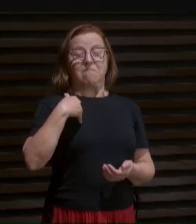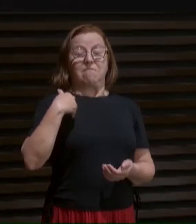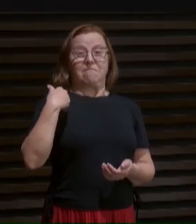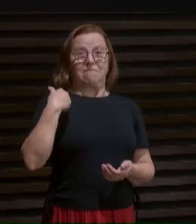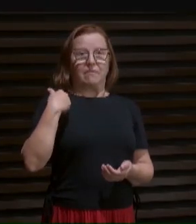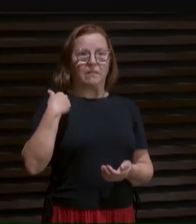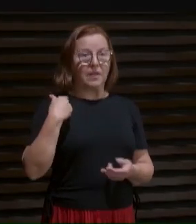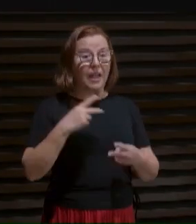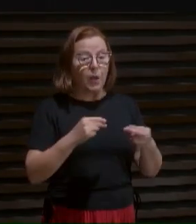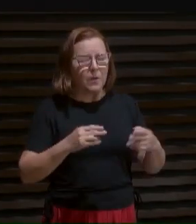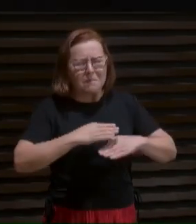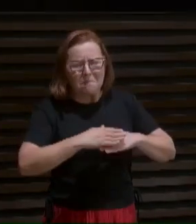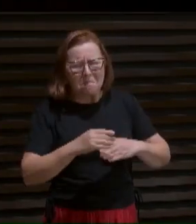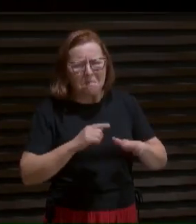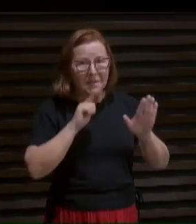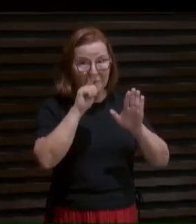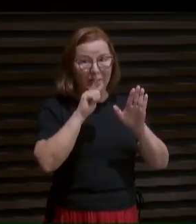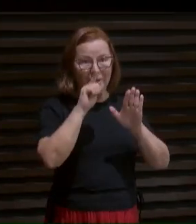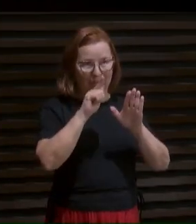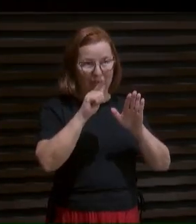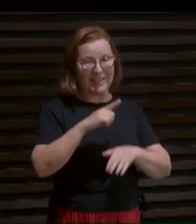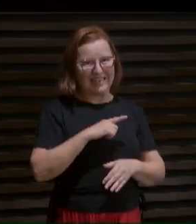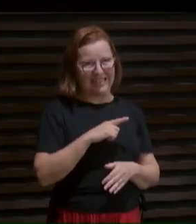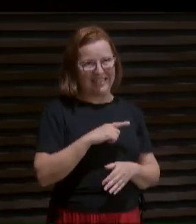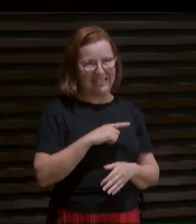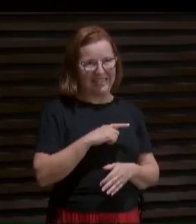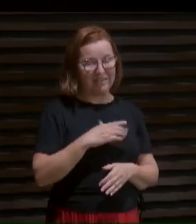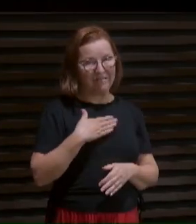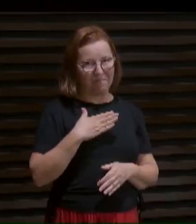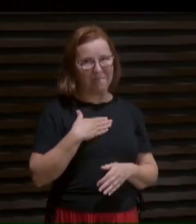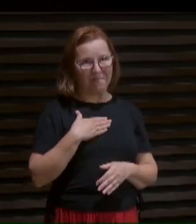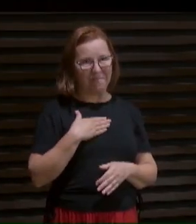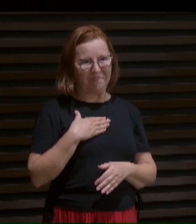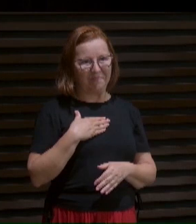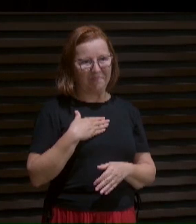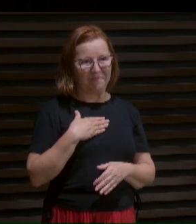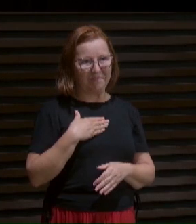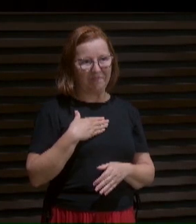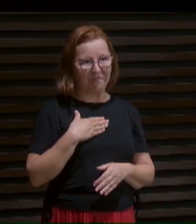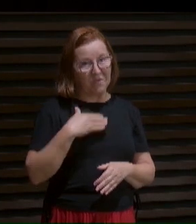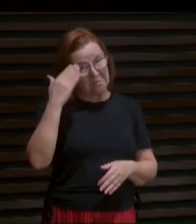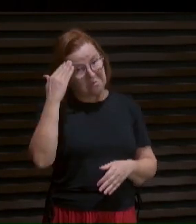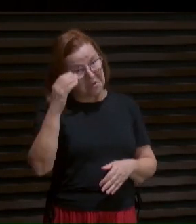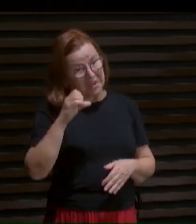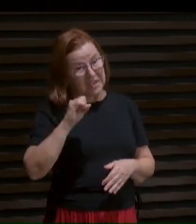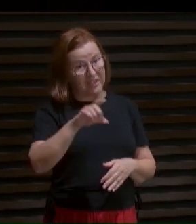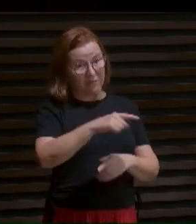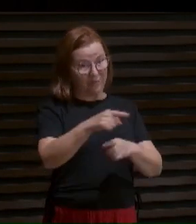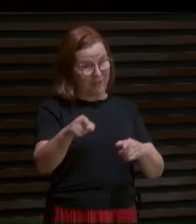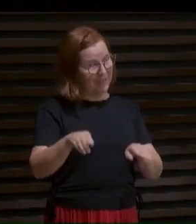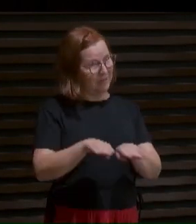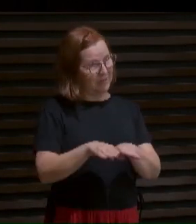mais perigosa que existe em mim, não sei se você, é o